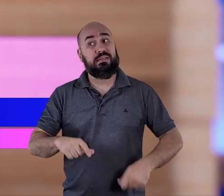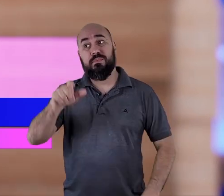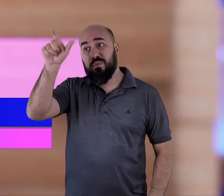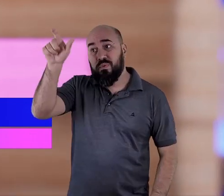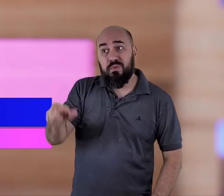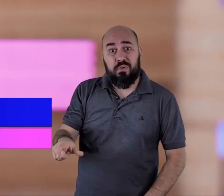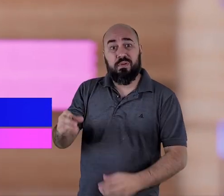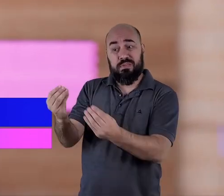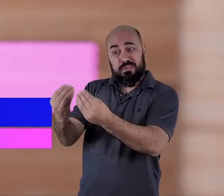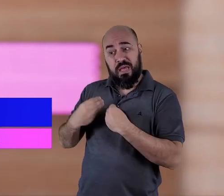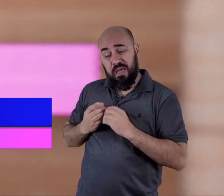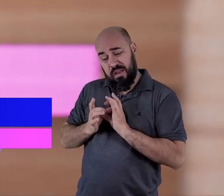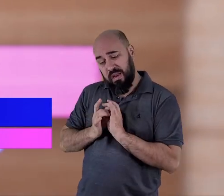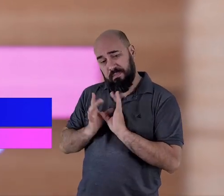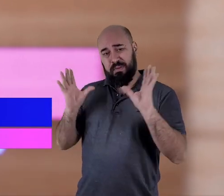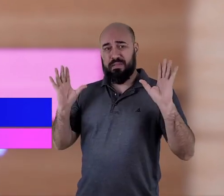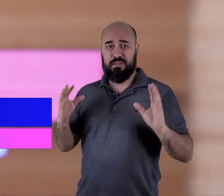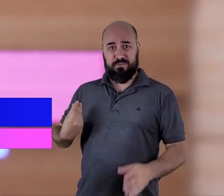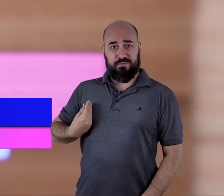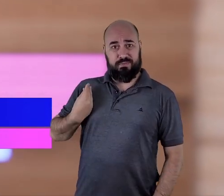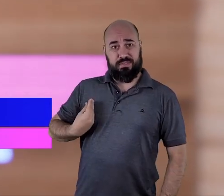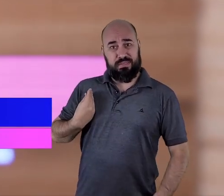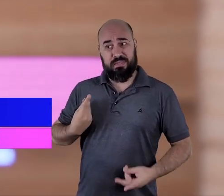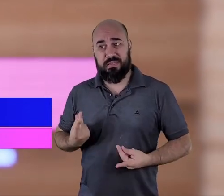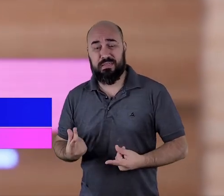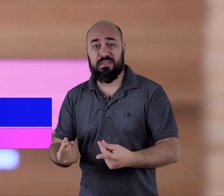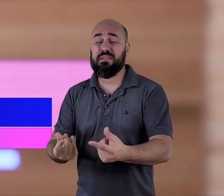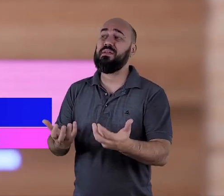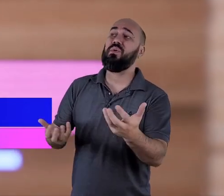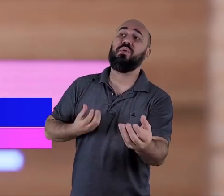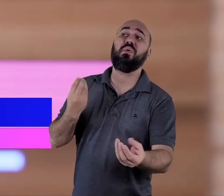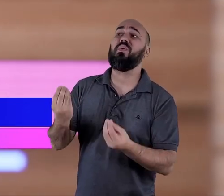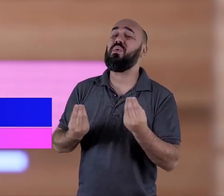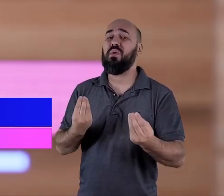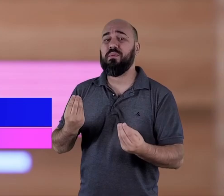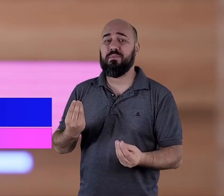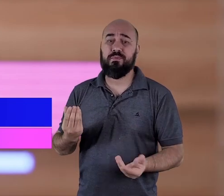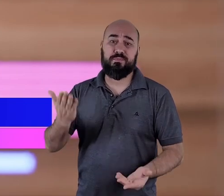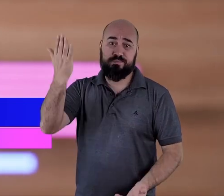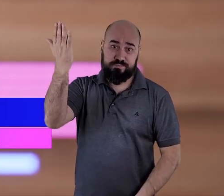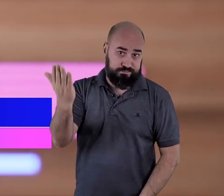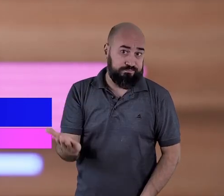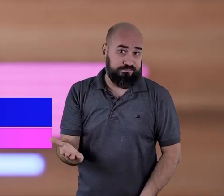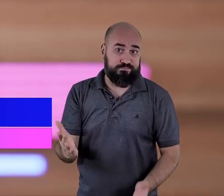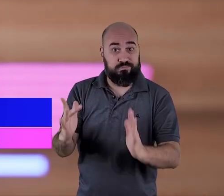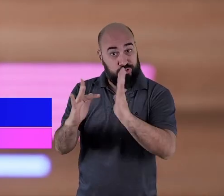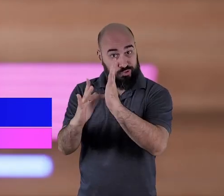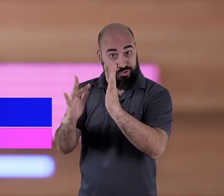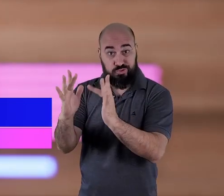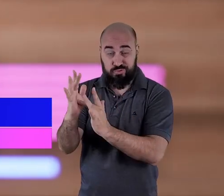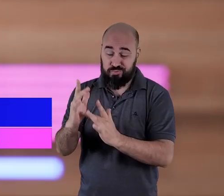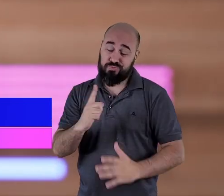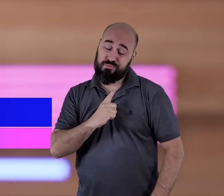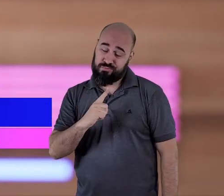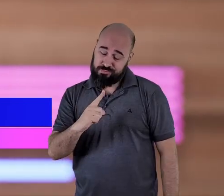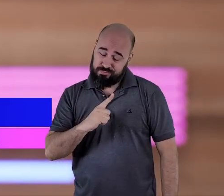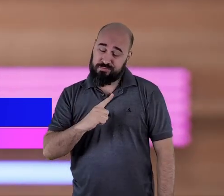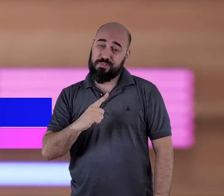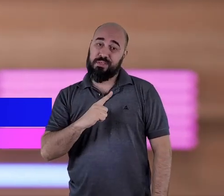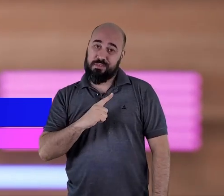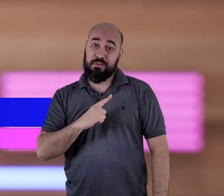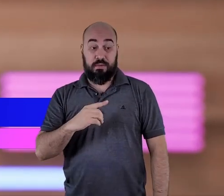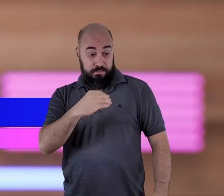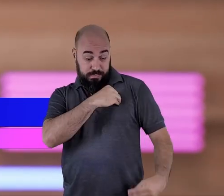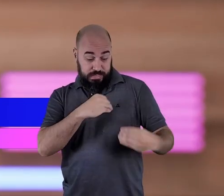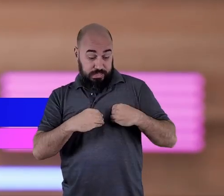Precisamos de Deus. A boa notícia para os fiéis ao Senhor é que em Jesus temos os